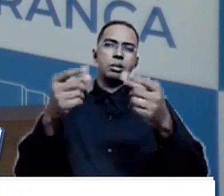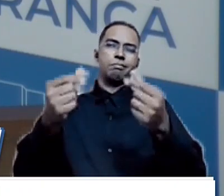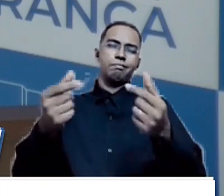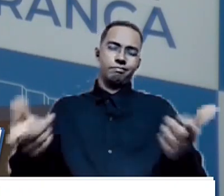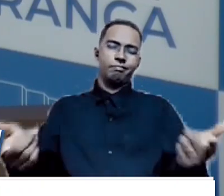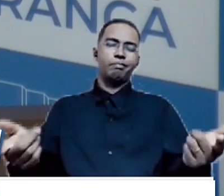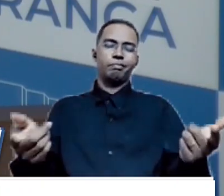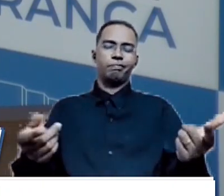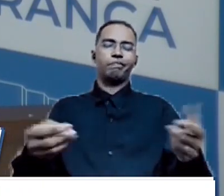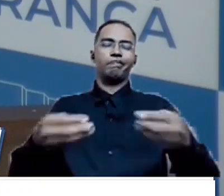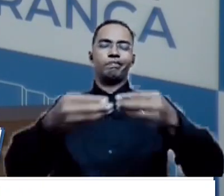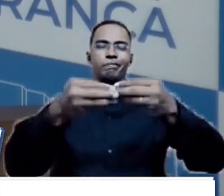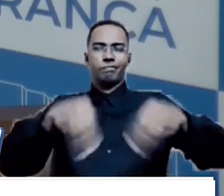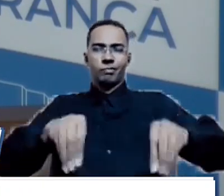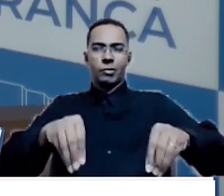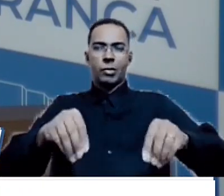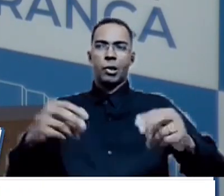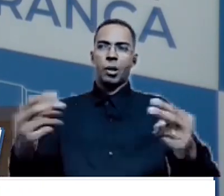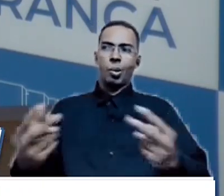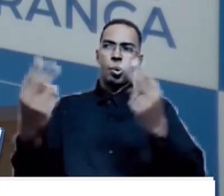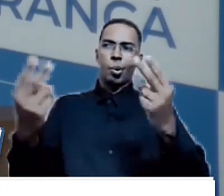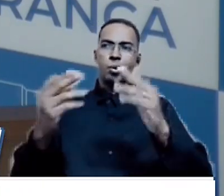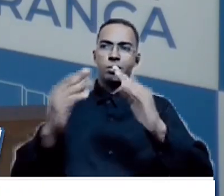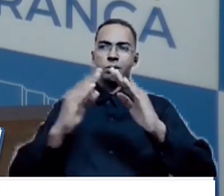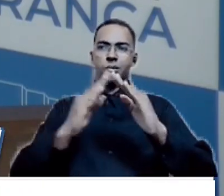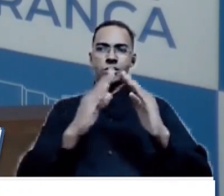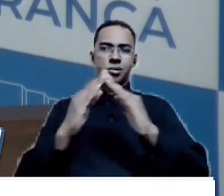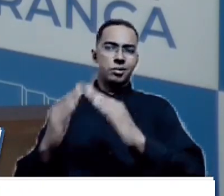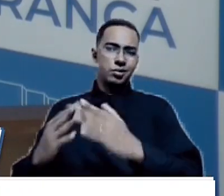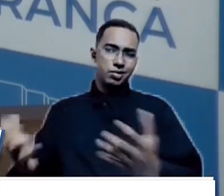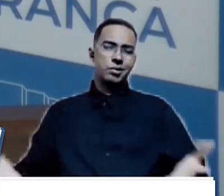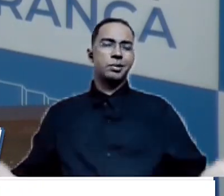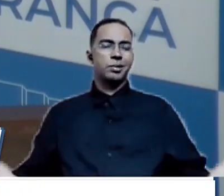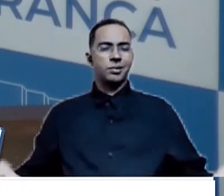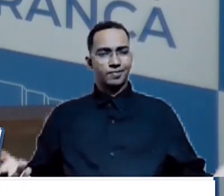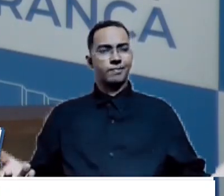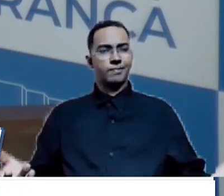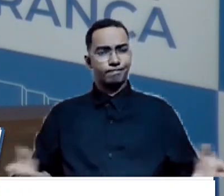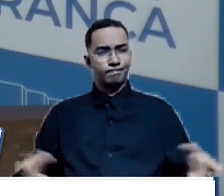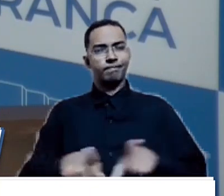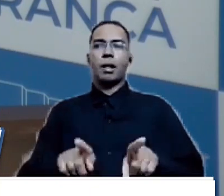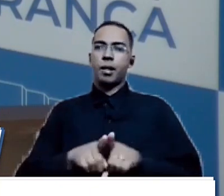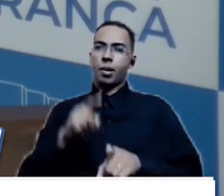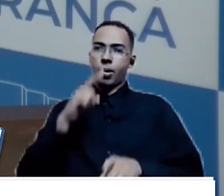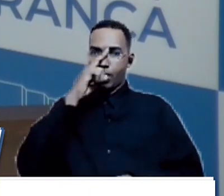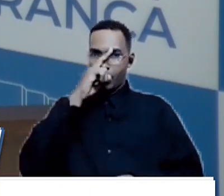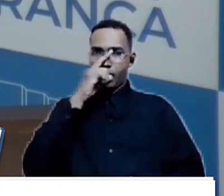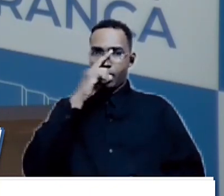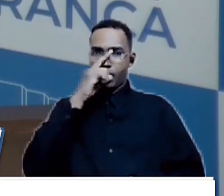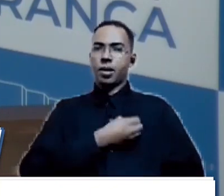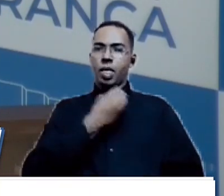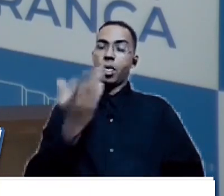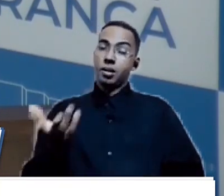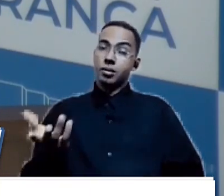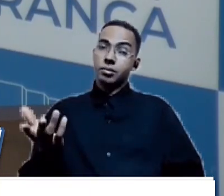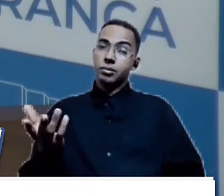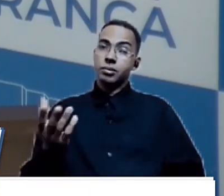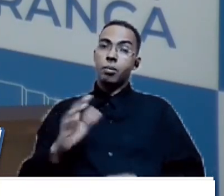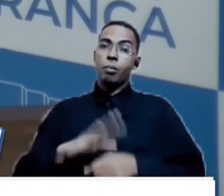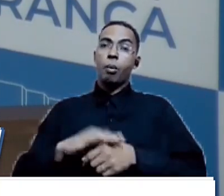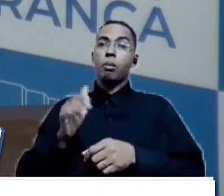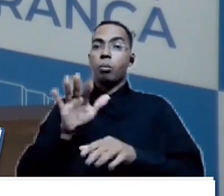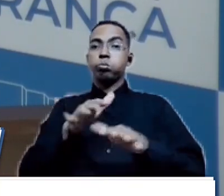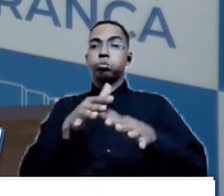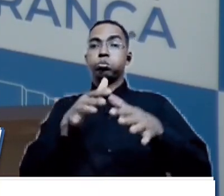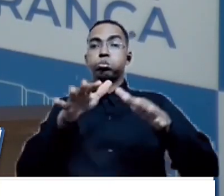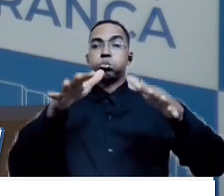prejuízos da valorização dos seus Imóveis é além do risco de vida que as pessoas correm quando a água invade